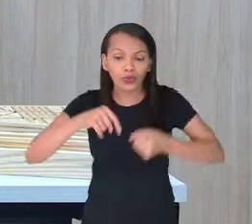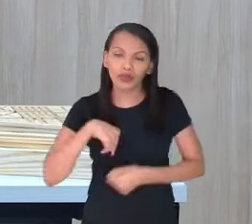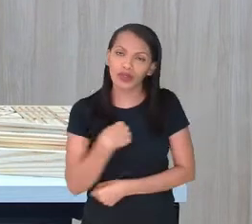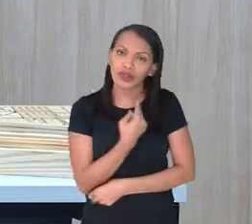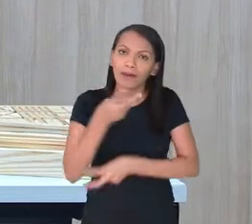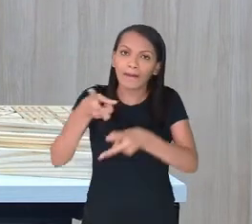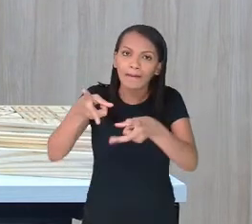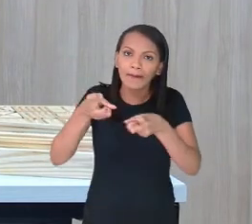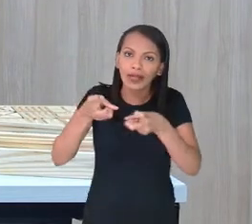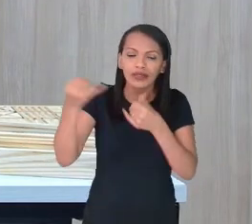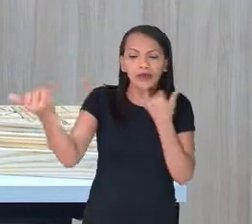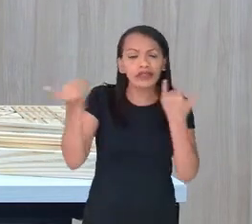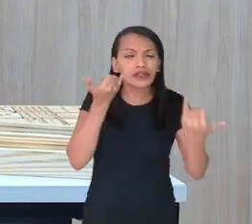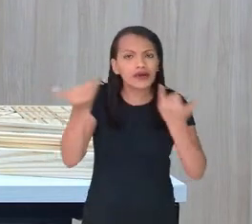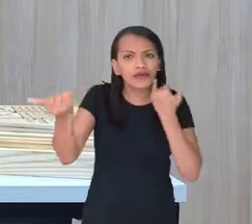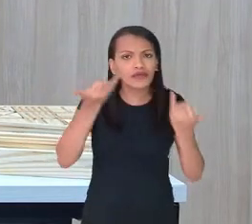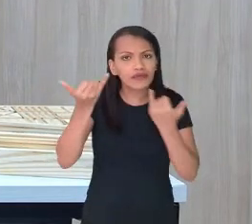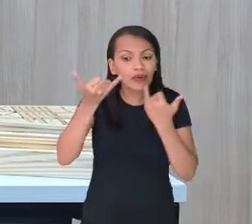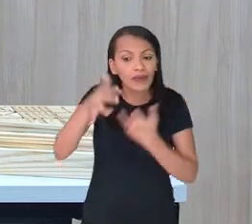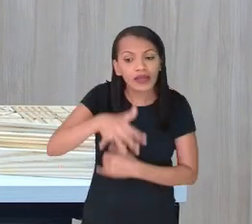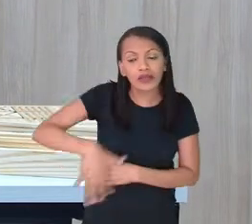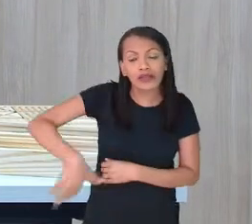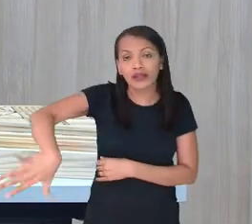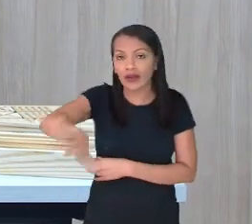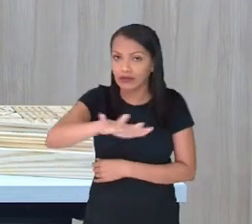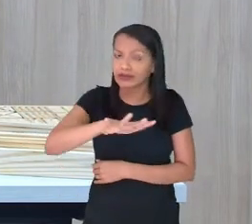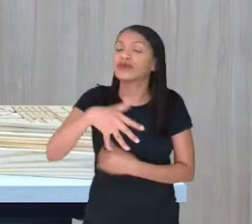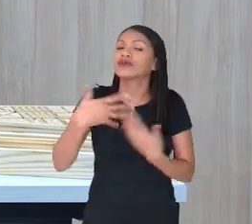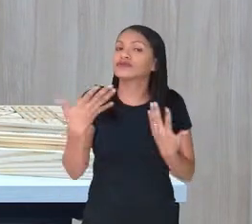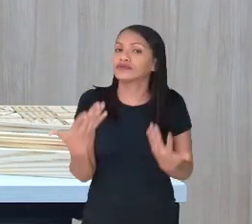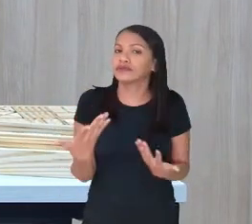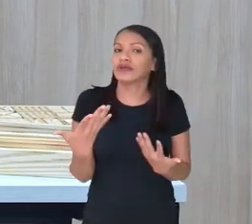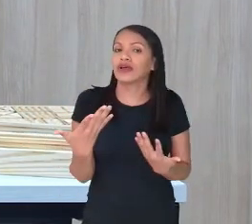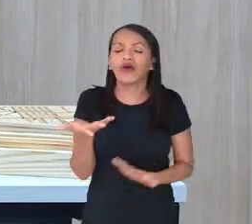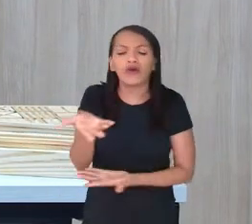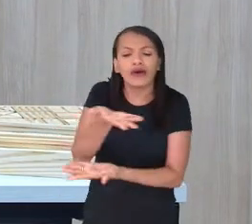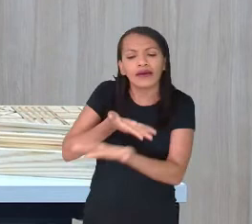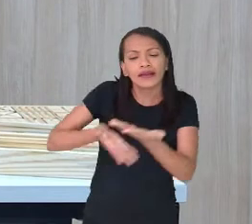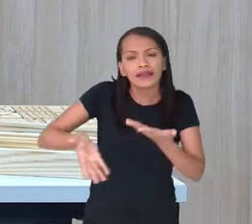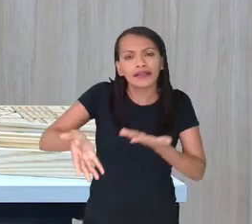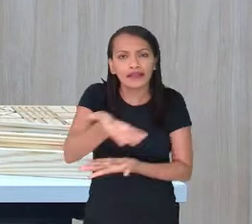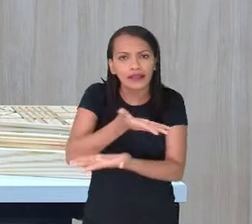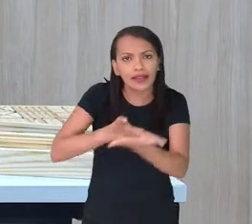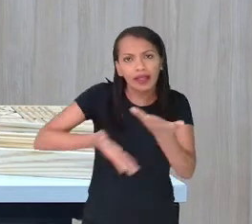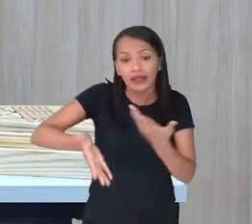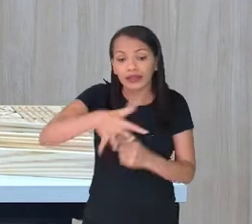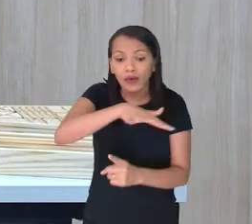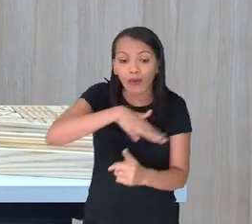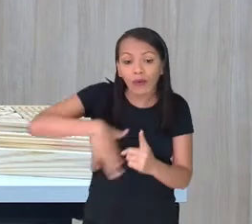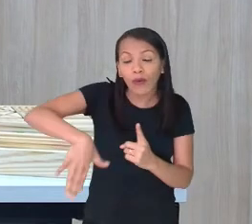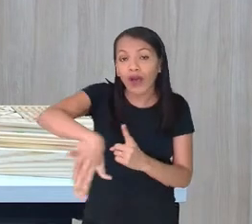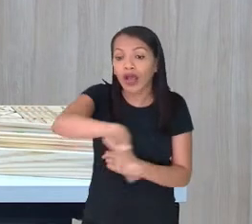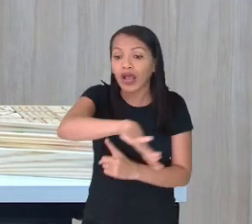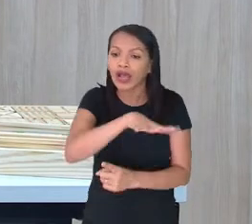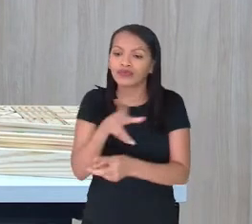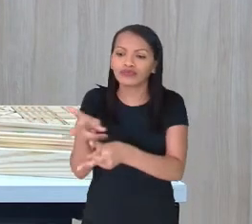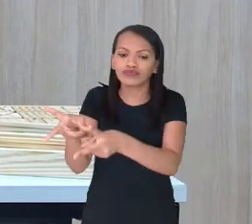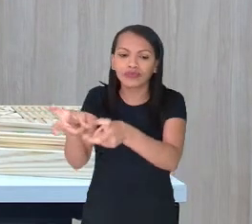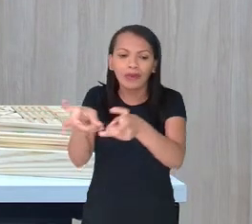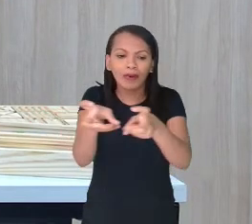percebe, são as informações ao nosso redor, não é? A interação com o ambiente, com